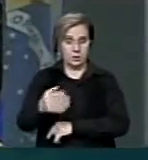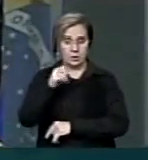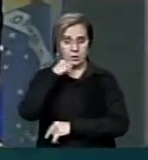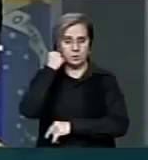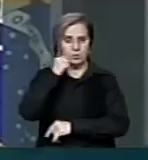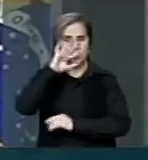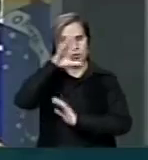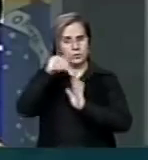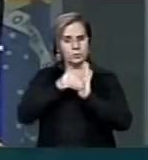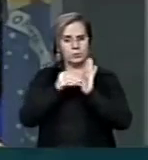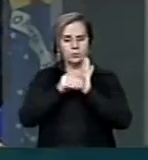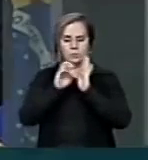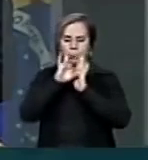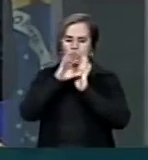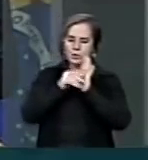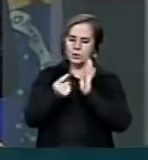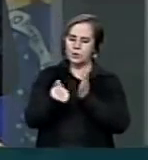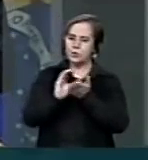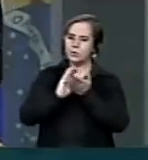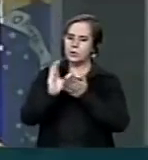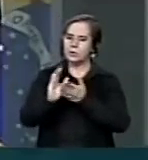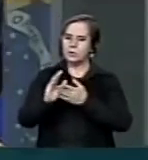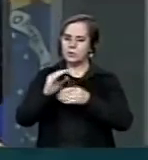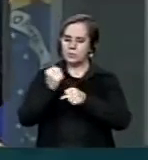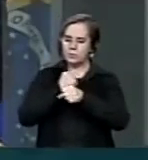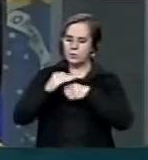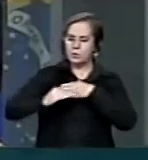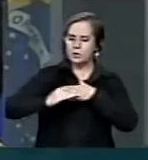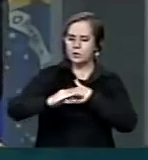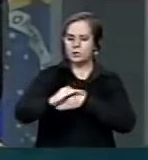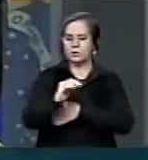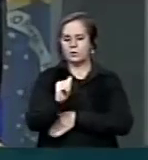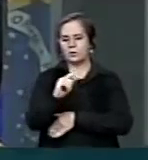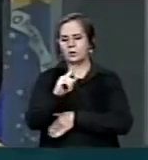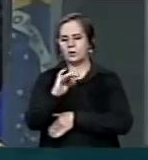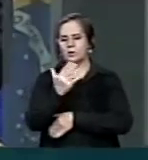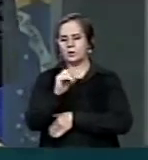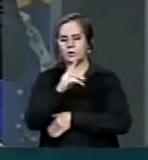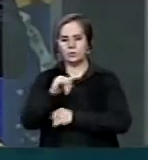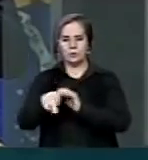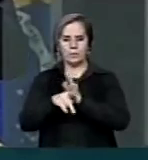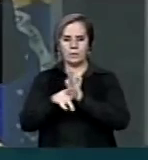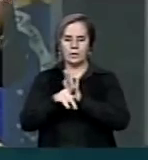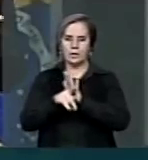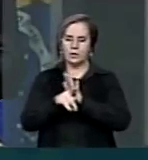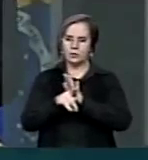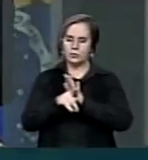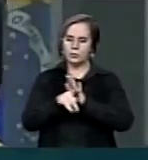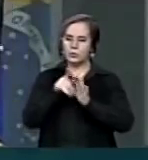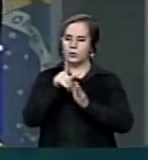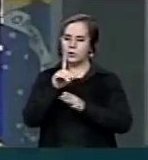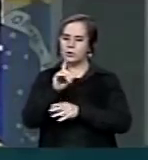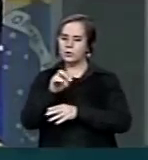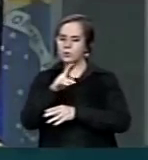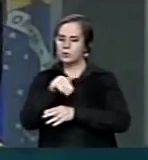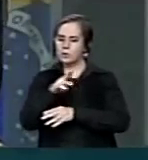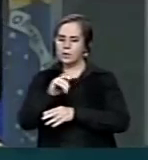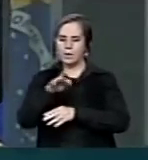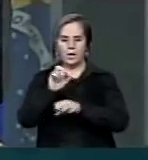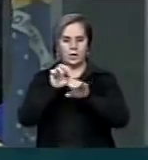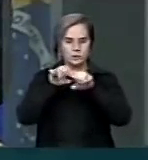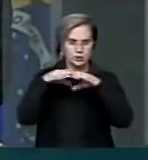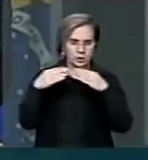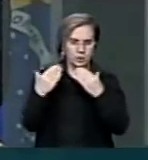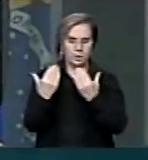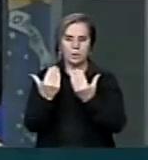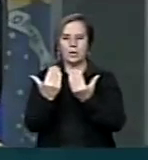uma emenda para calçamento, para drenagem, para pavimentação, para a construção de uma quadra de esporte, de um ginásio, uma reforma